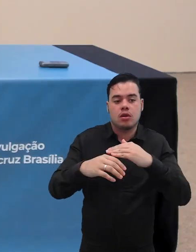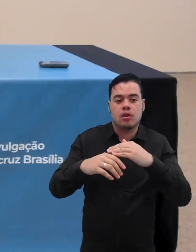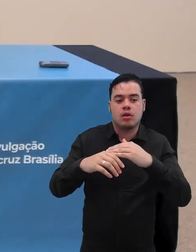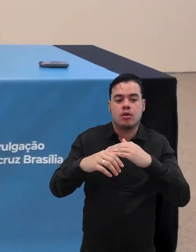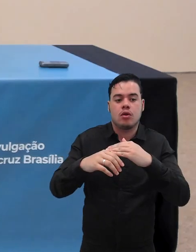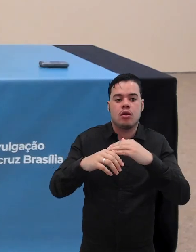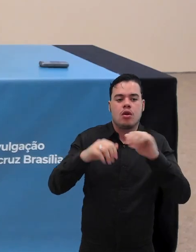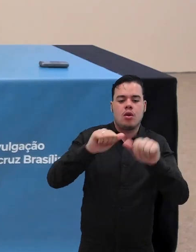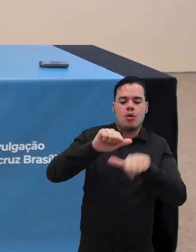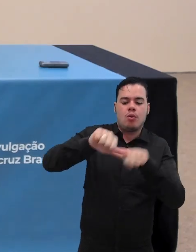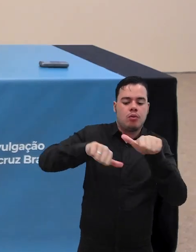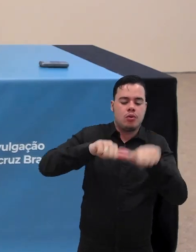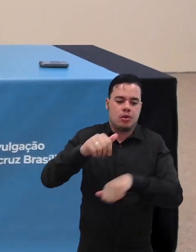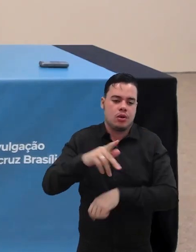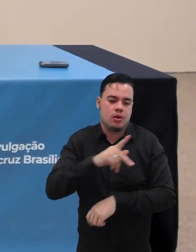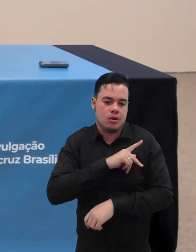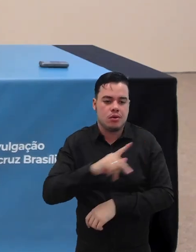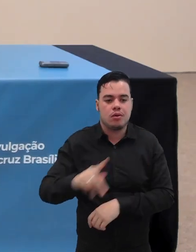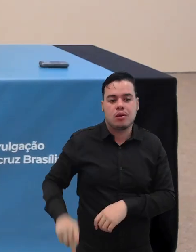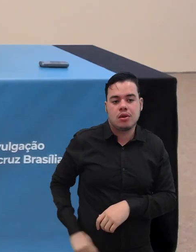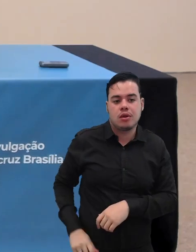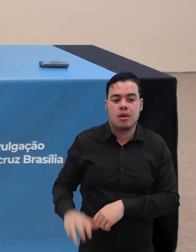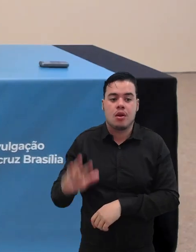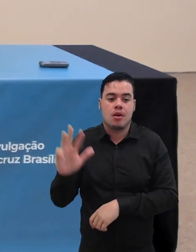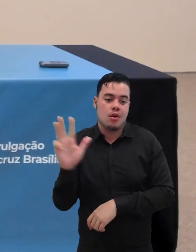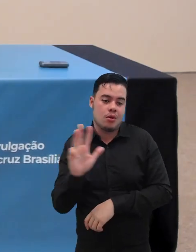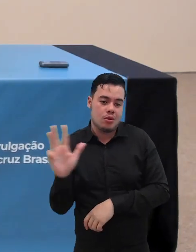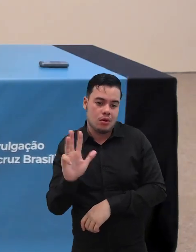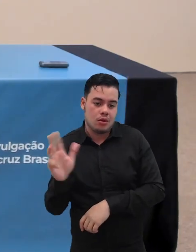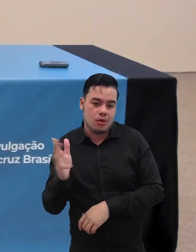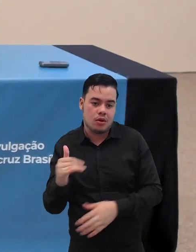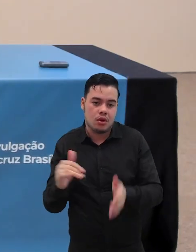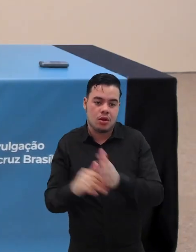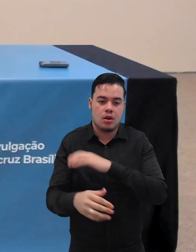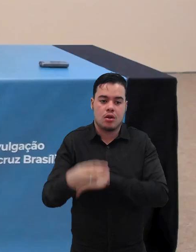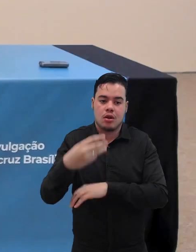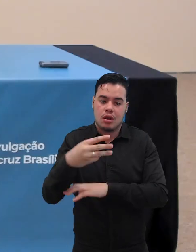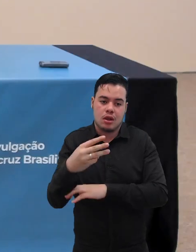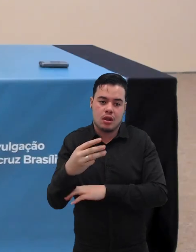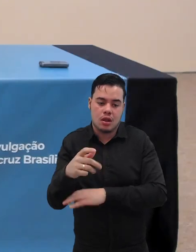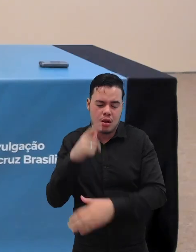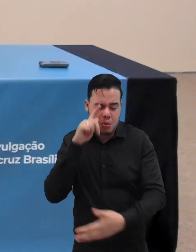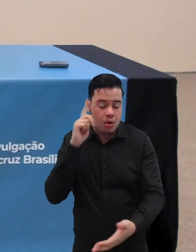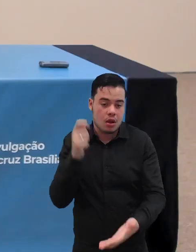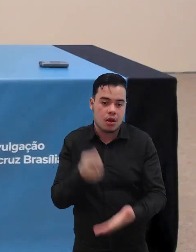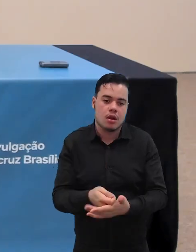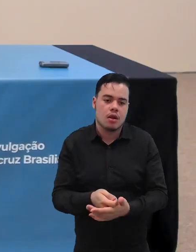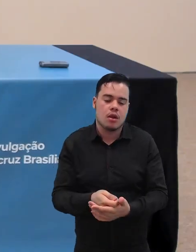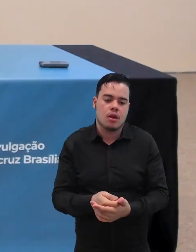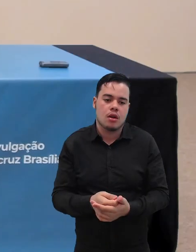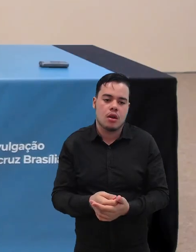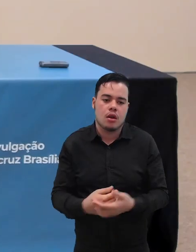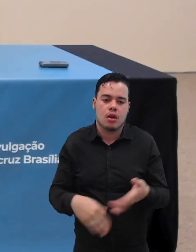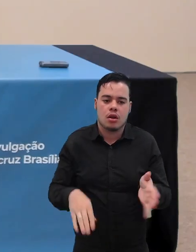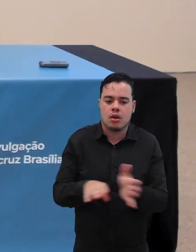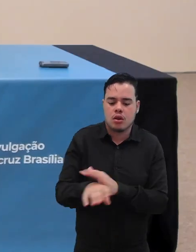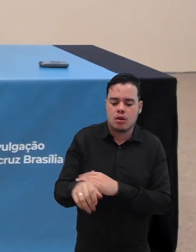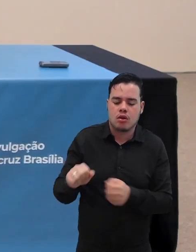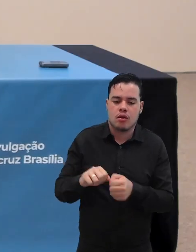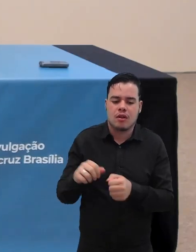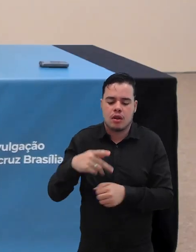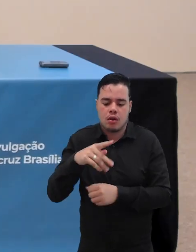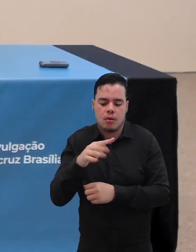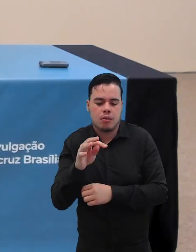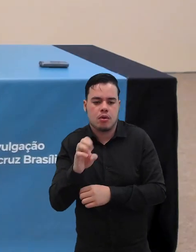para o terceiro mandato, que gerou uma emenda no Congresso, que fez um aporte